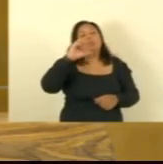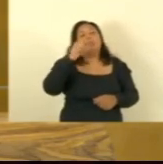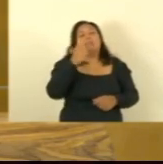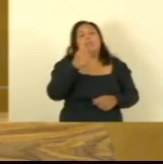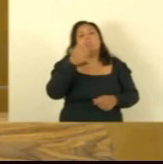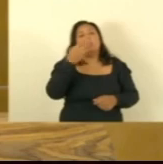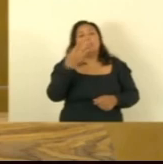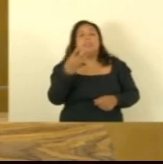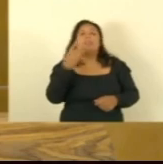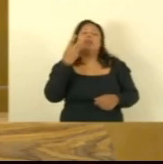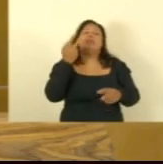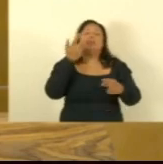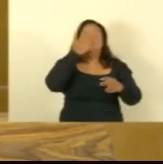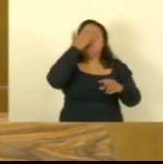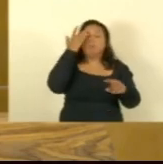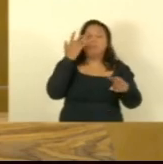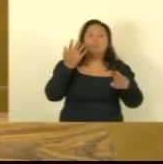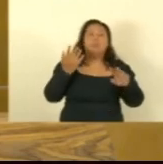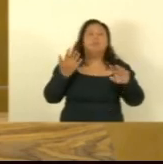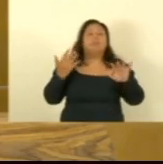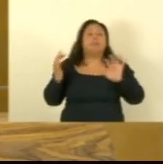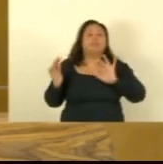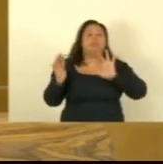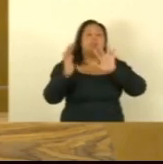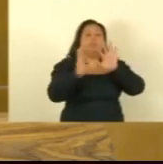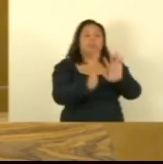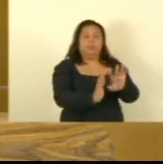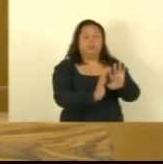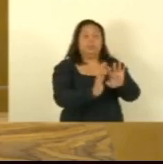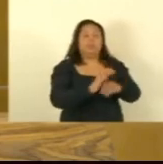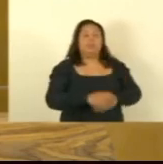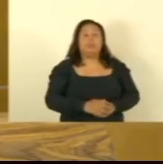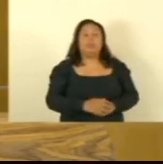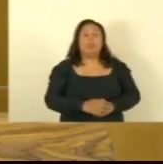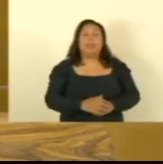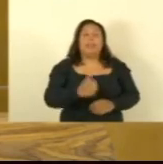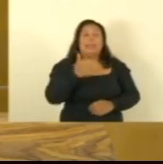13.963 presos, deputado engenheiro Zé Esmeraldo.